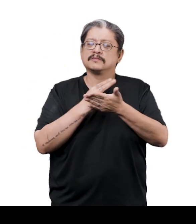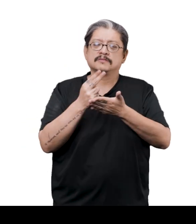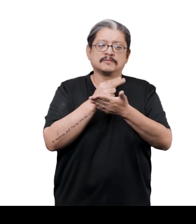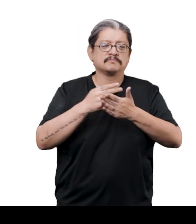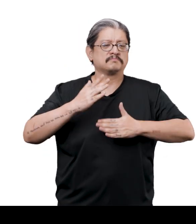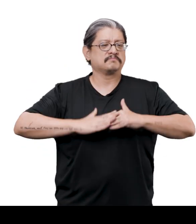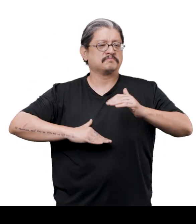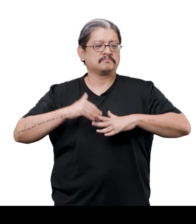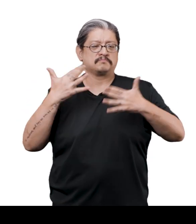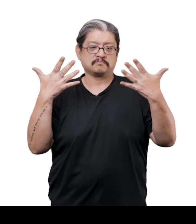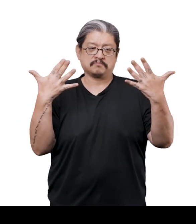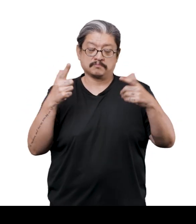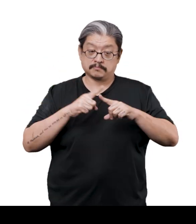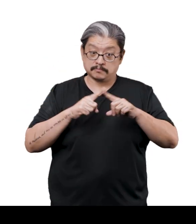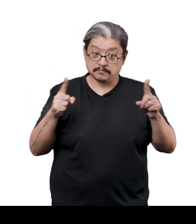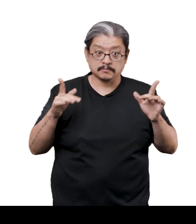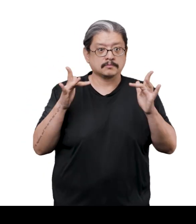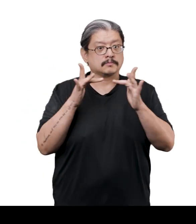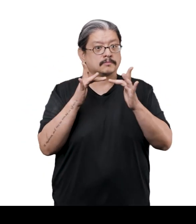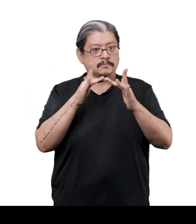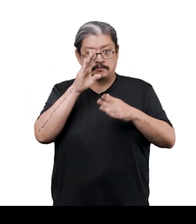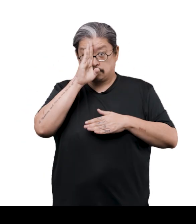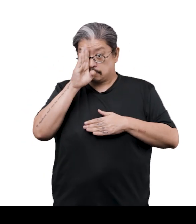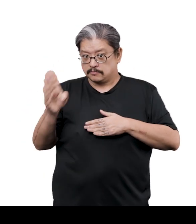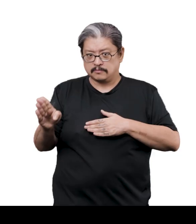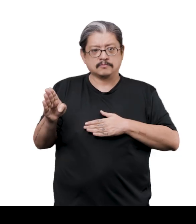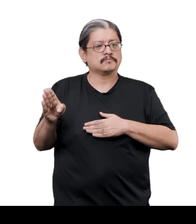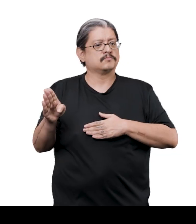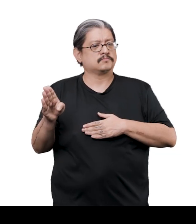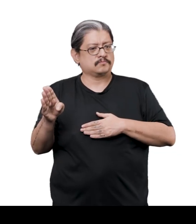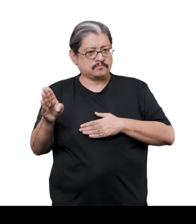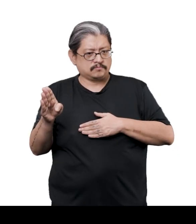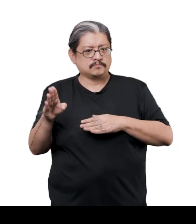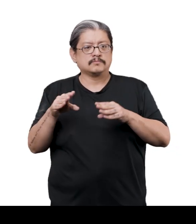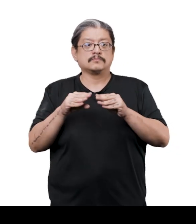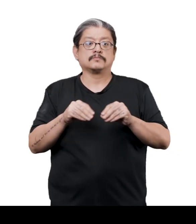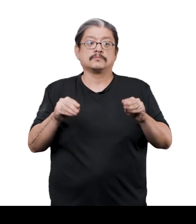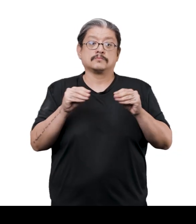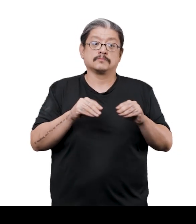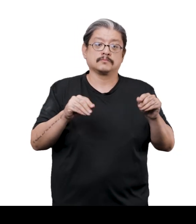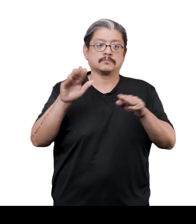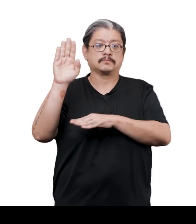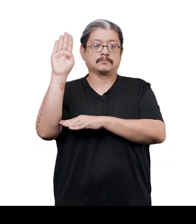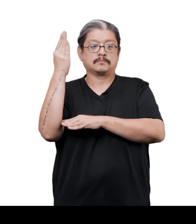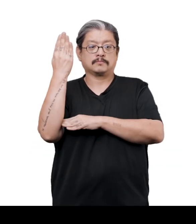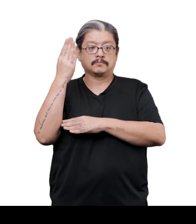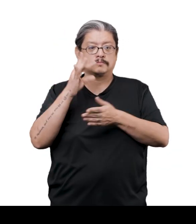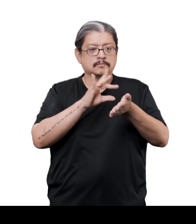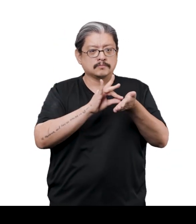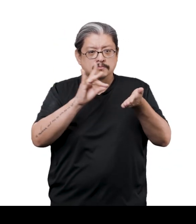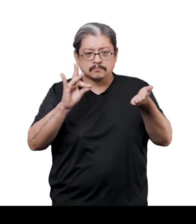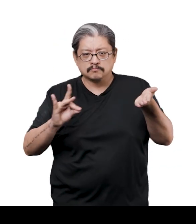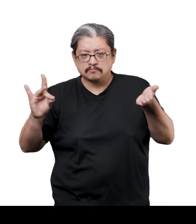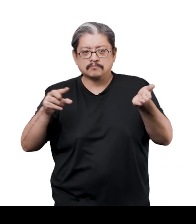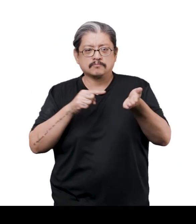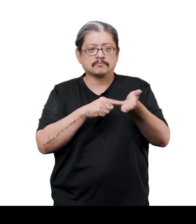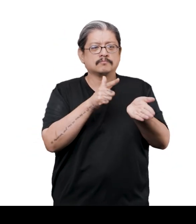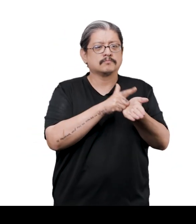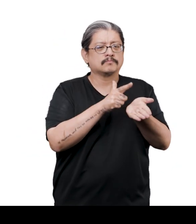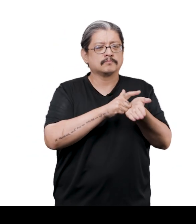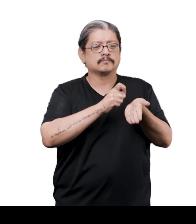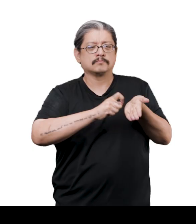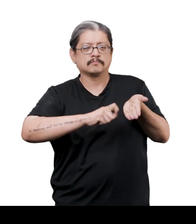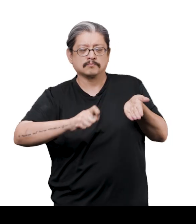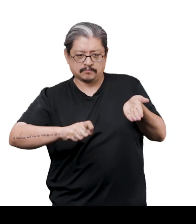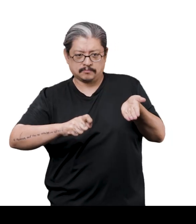mas do contato direto com a matéria vegetal. A textura da madeira é o traço e o papel é o campo de